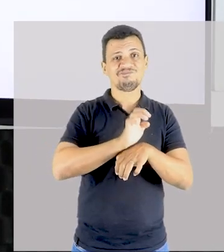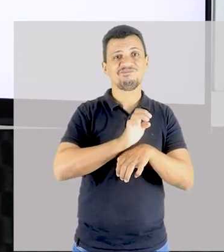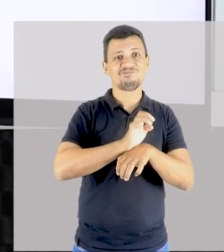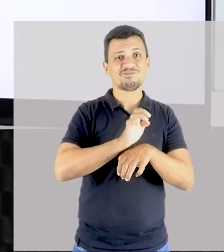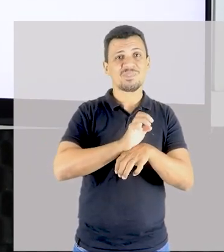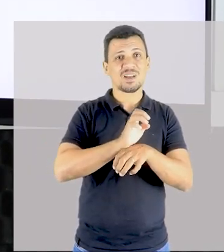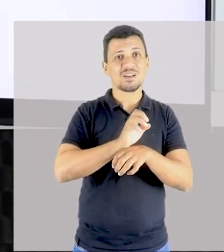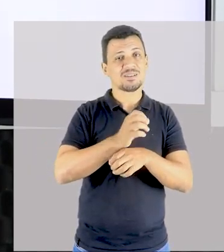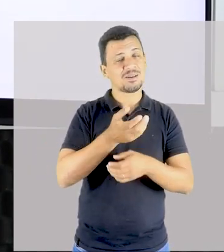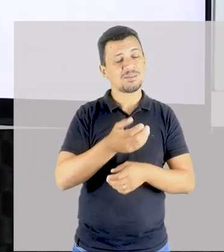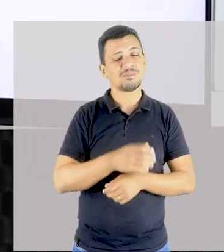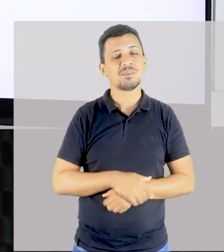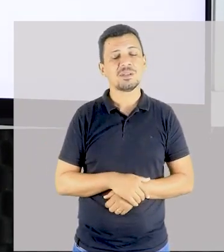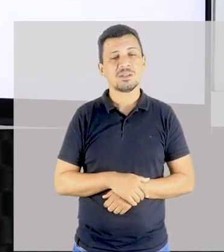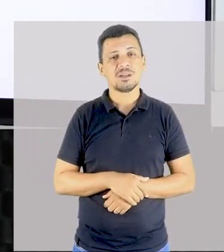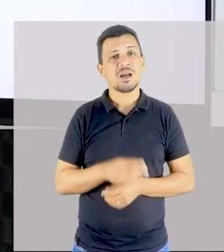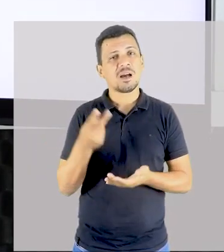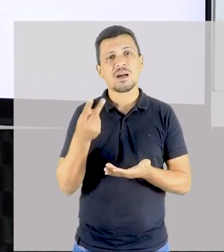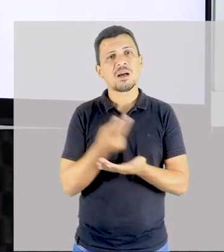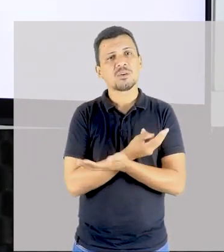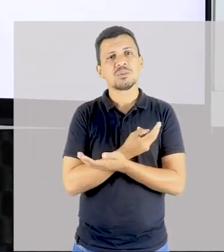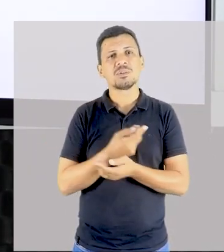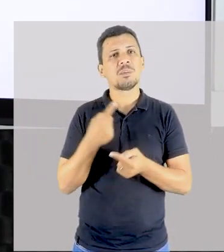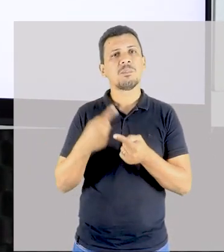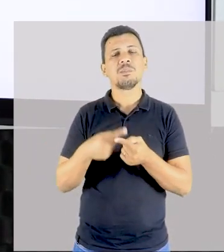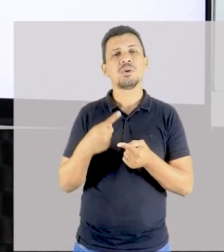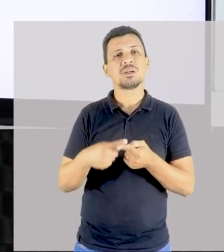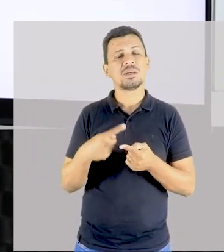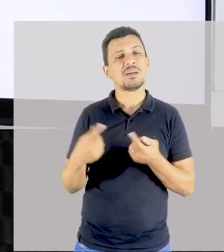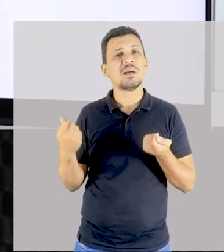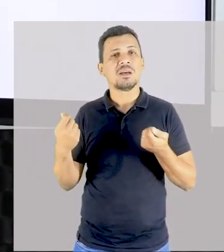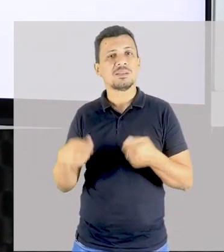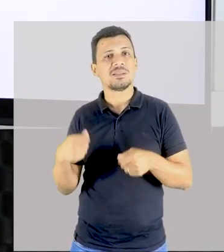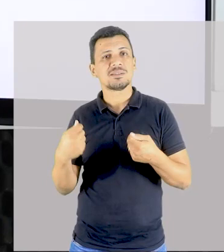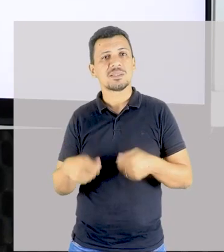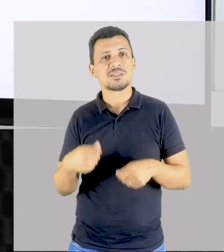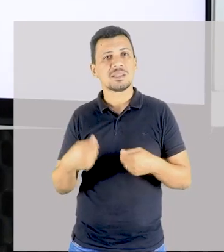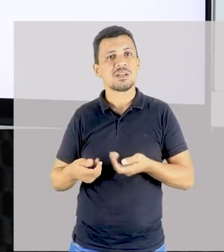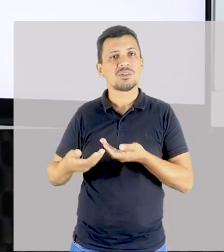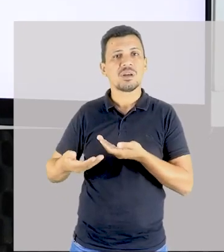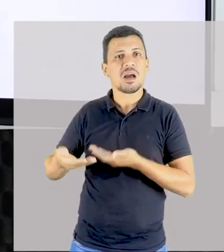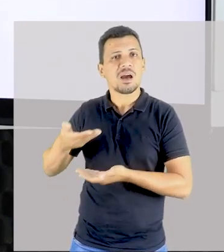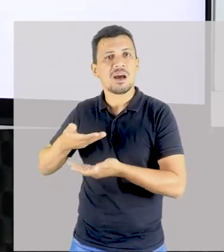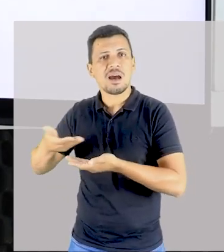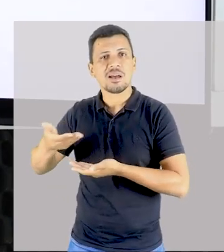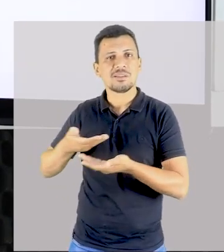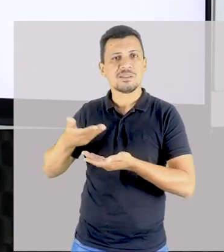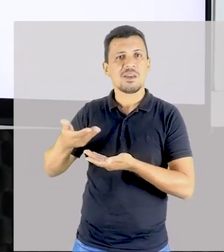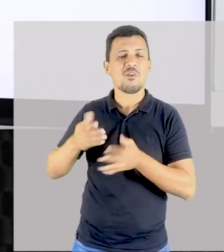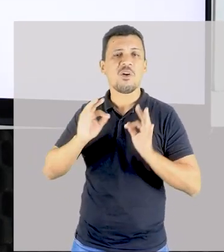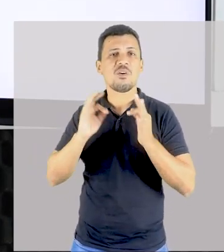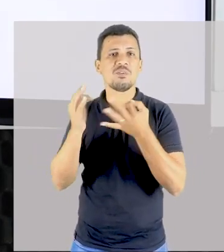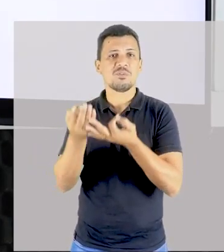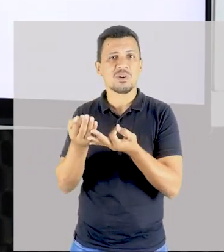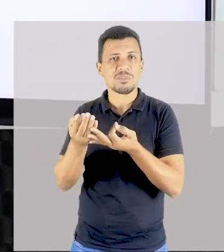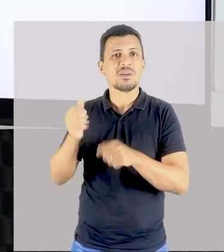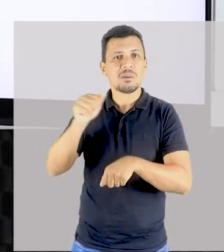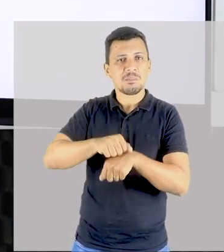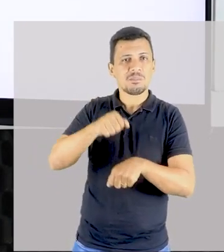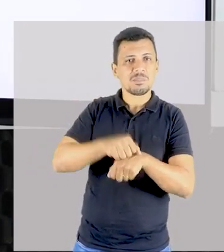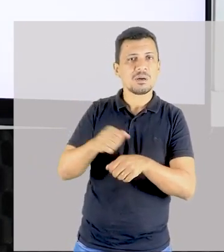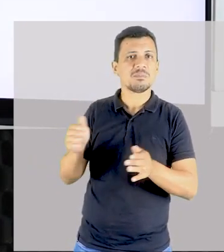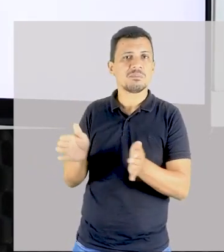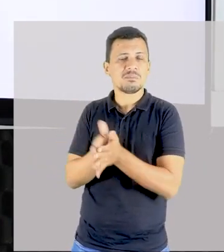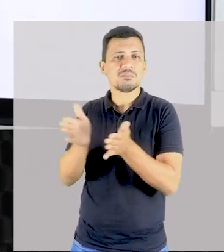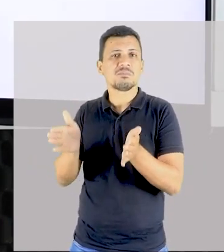anos 40 isso se deu basicamente pela necessidade de Ender famílias em situação de vulnerabilidade social